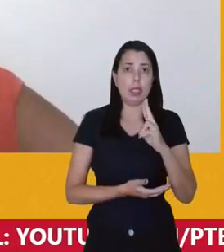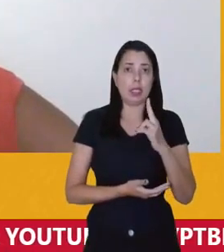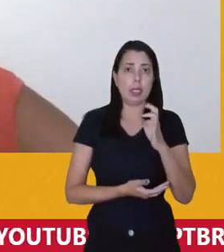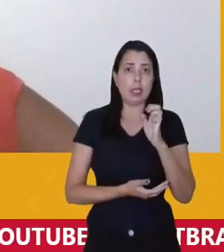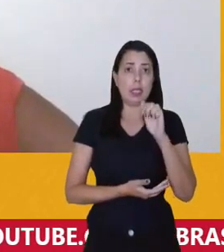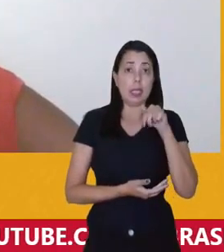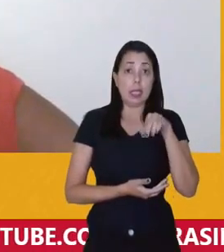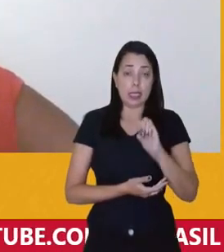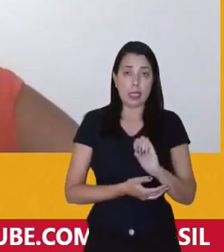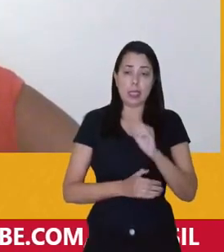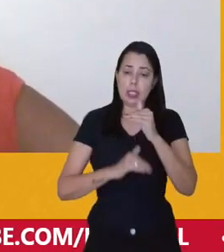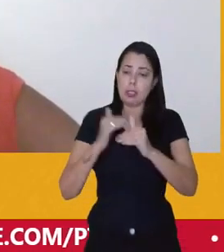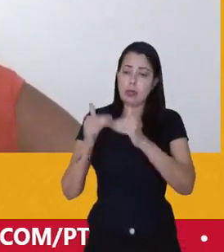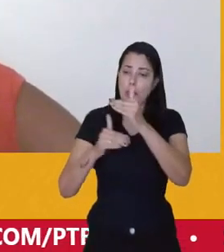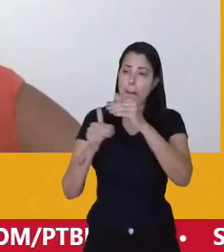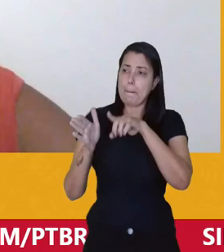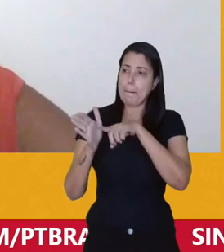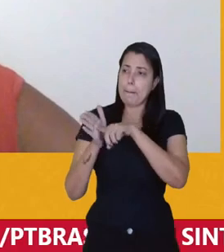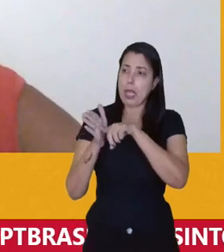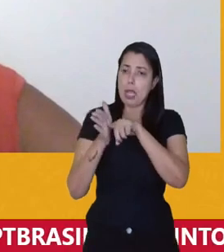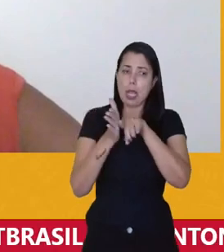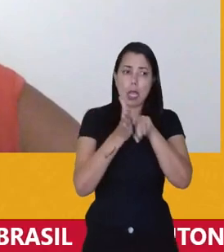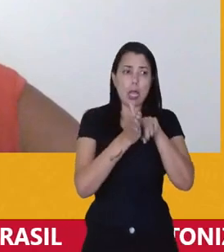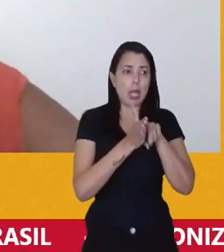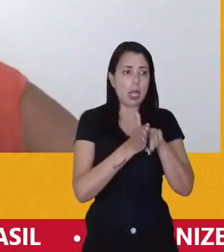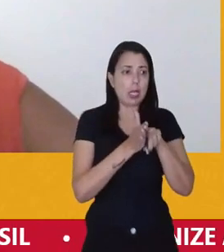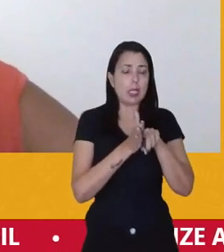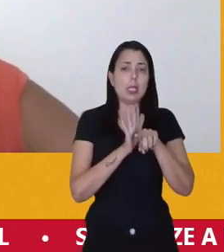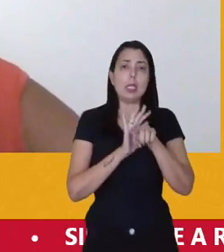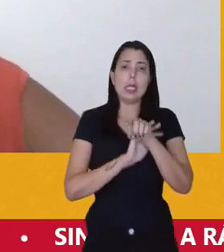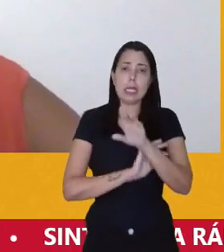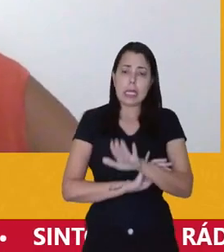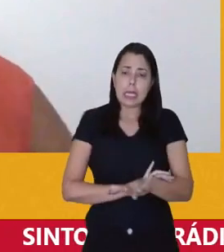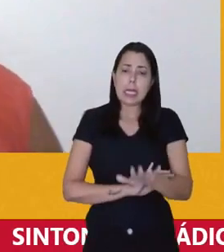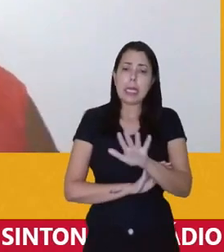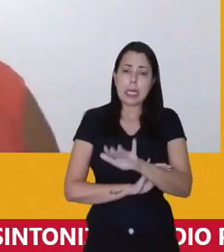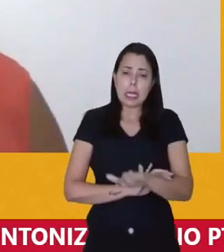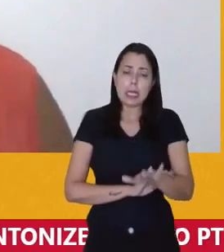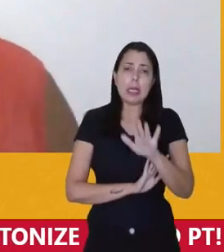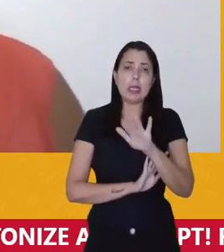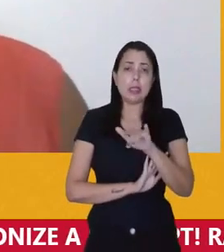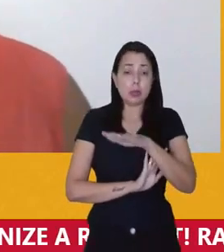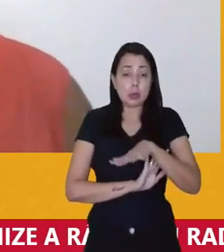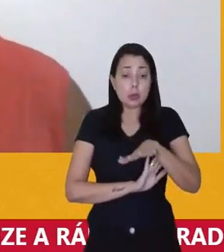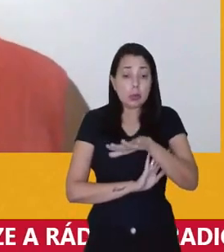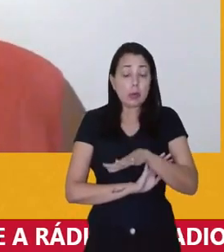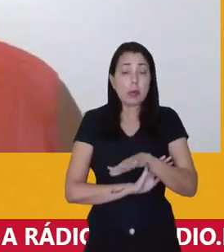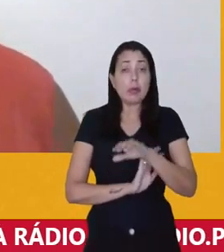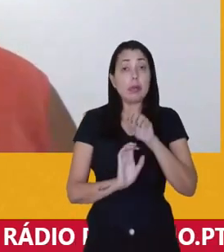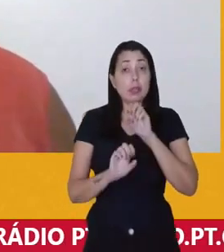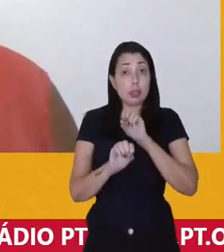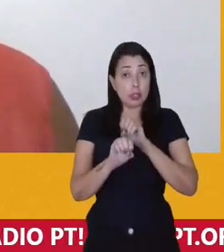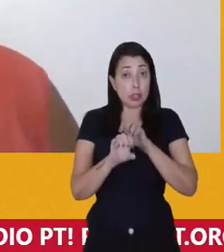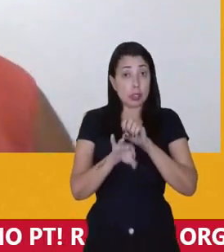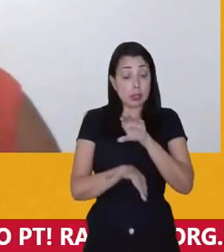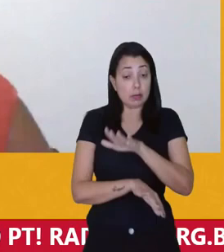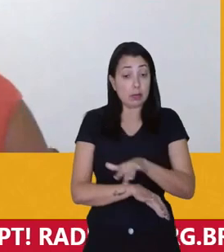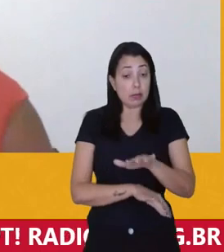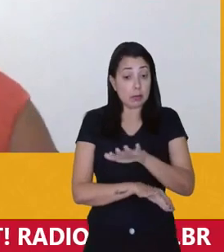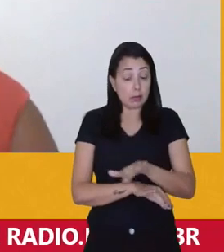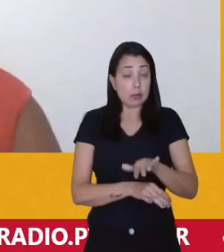o desenvolvimento das pesquisas sobre infância, sobre crianças, em espaços de educação